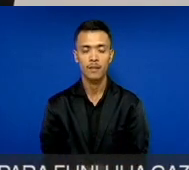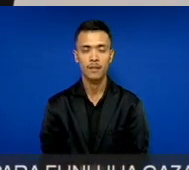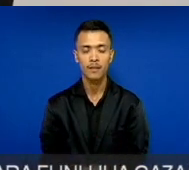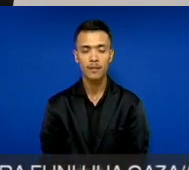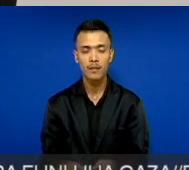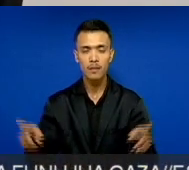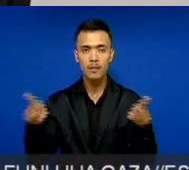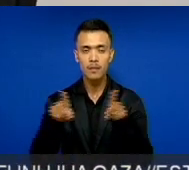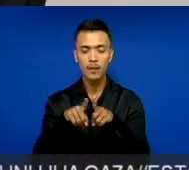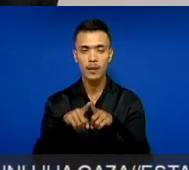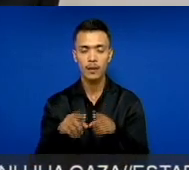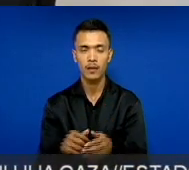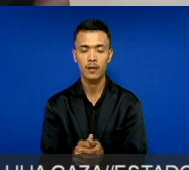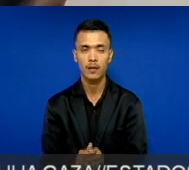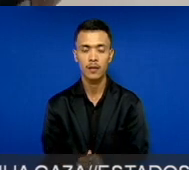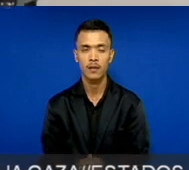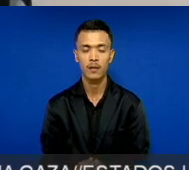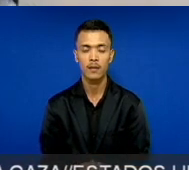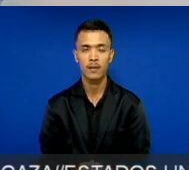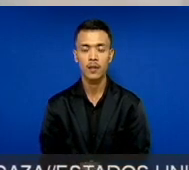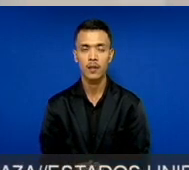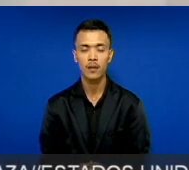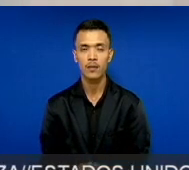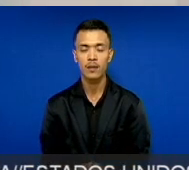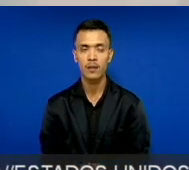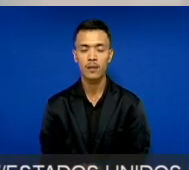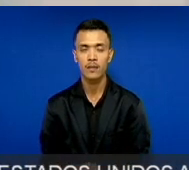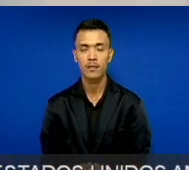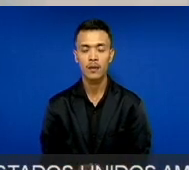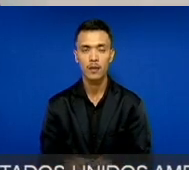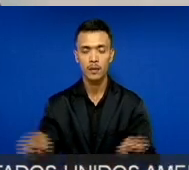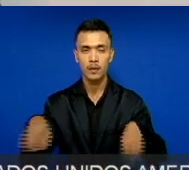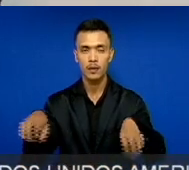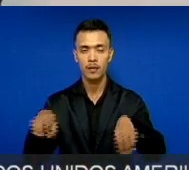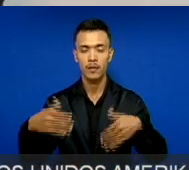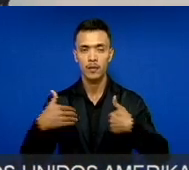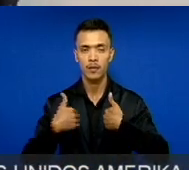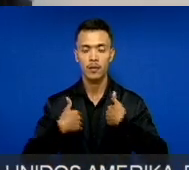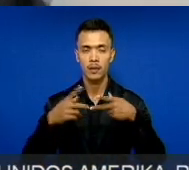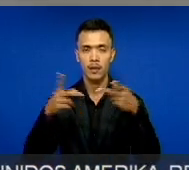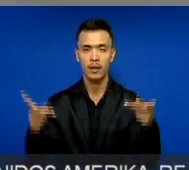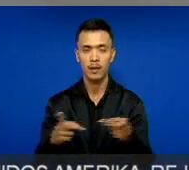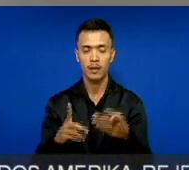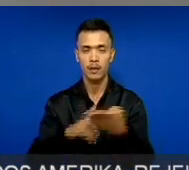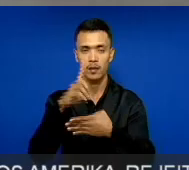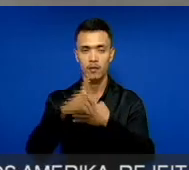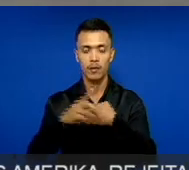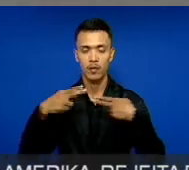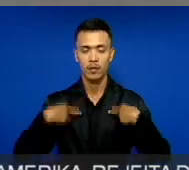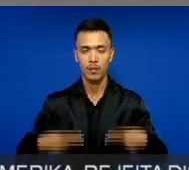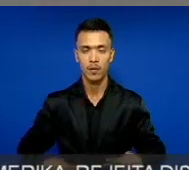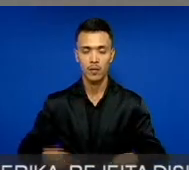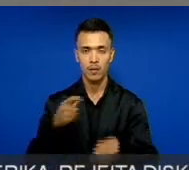MOS hanesan seu Asia Philanthropy Circle LTD, deve serviço e a área de desenvolvimento humano no tempo